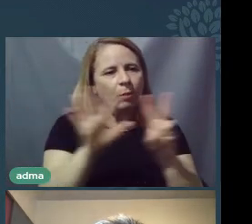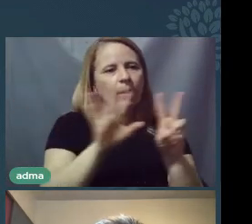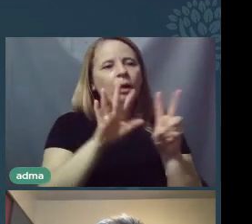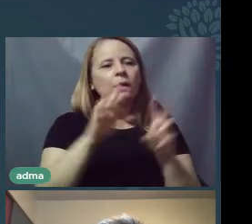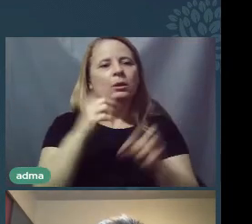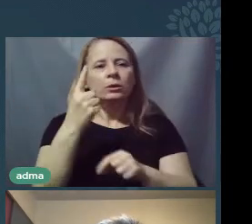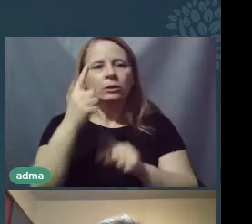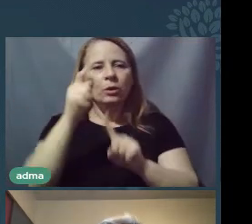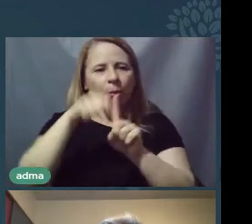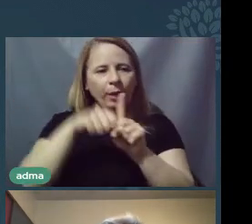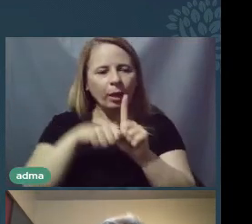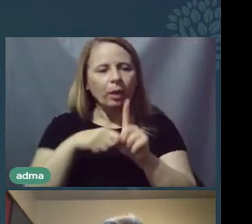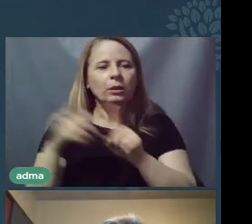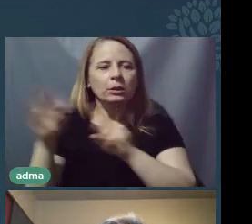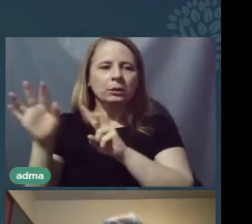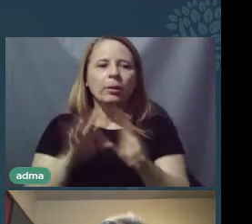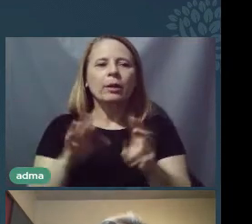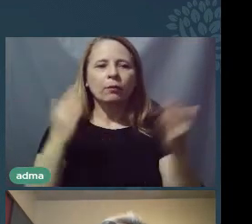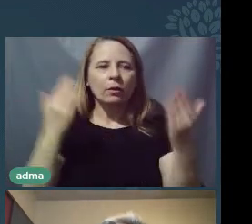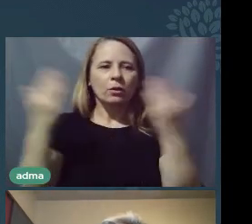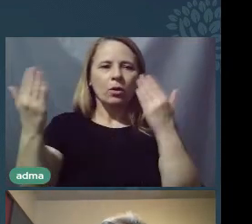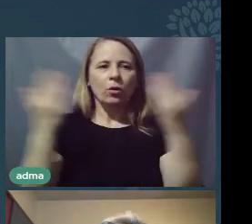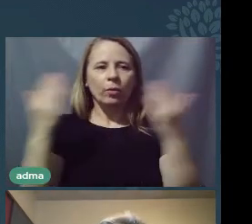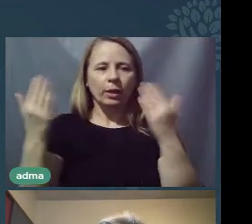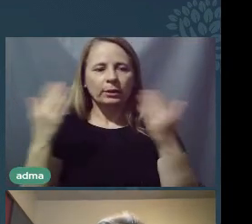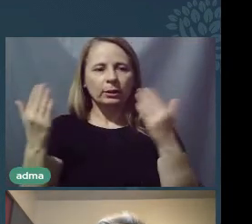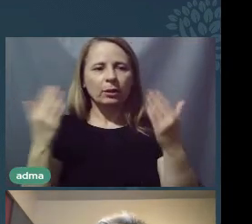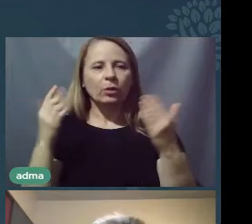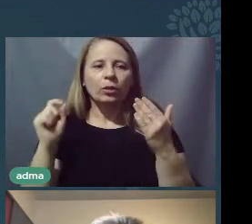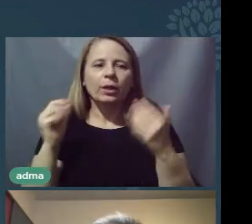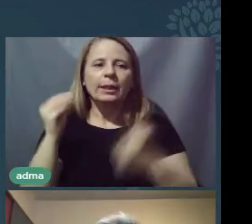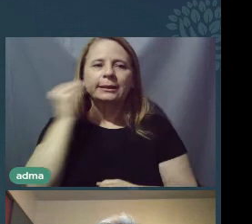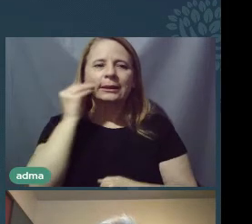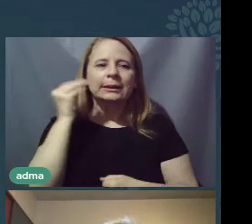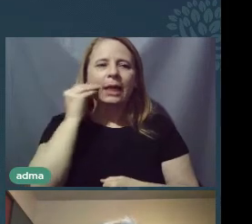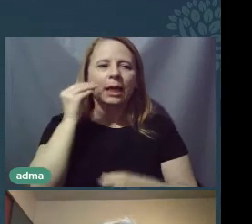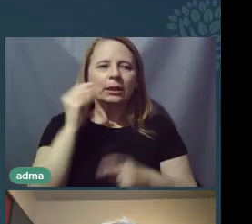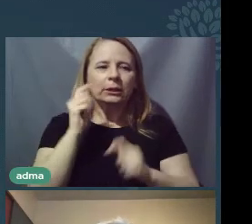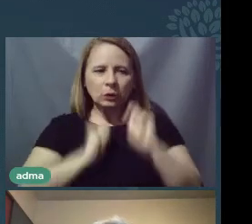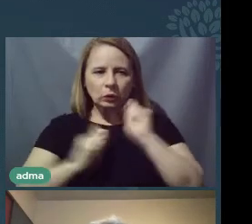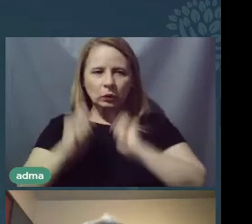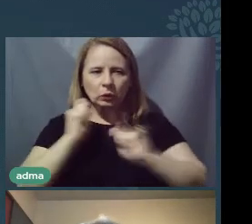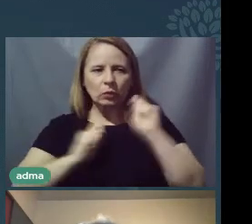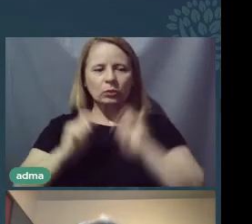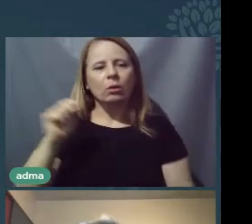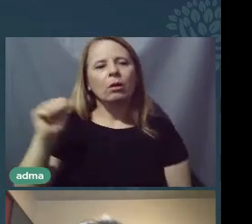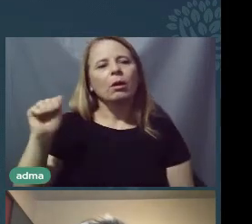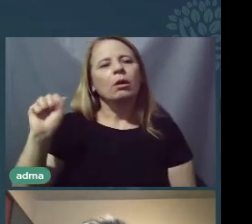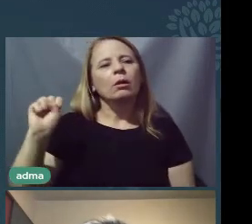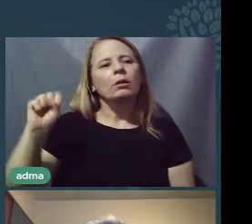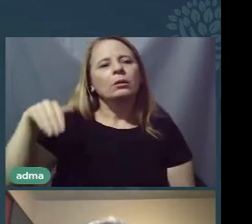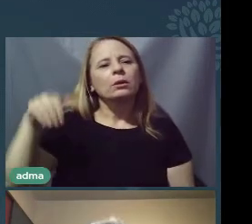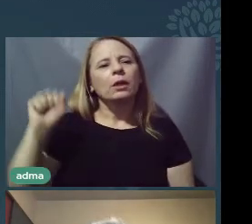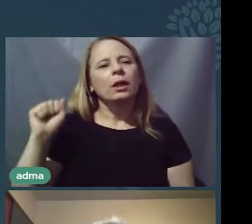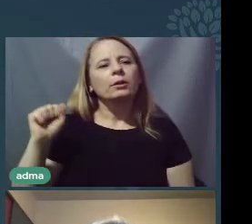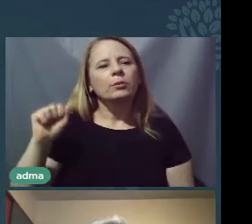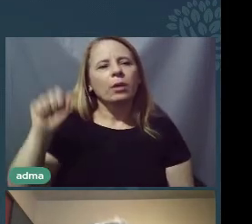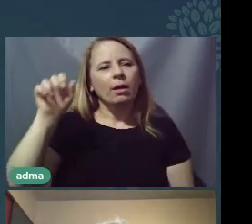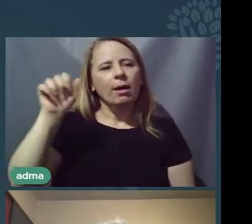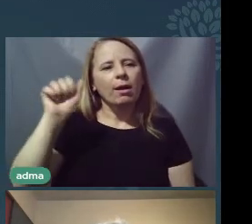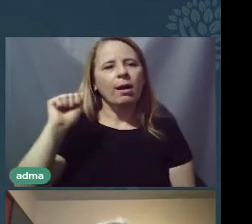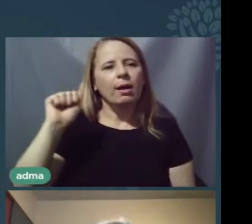uma comparação entre o que nós chamamos de teste de controle da asma, ou ACT